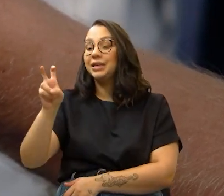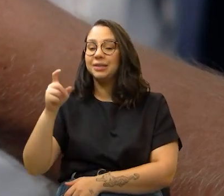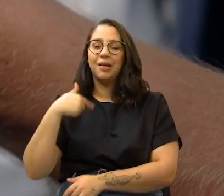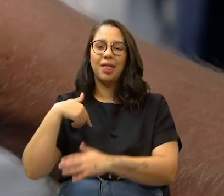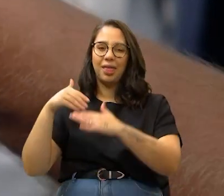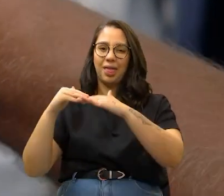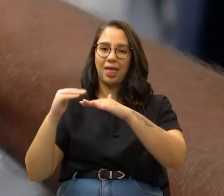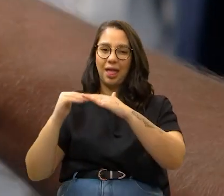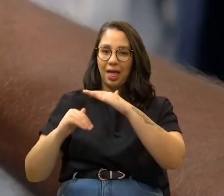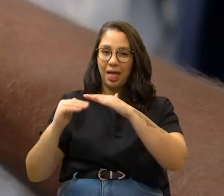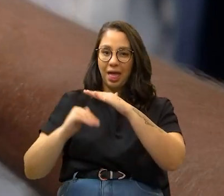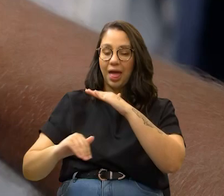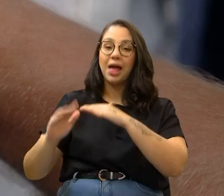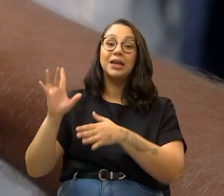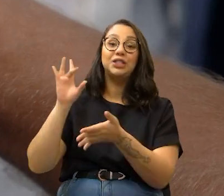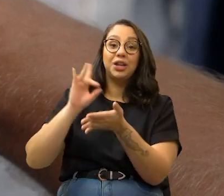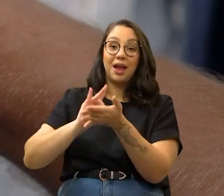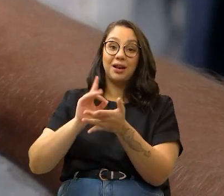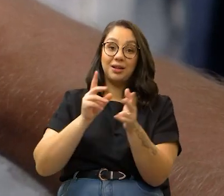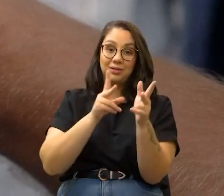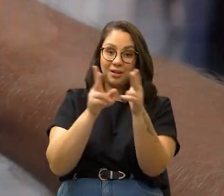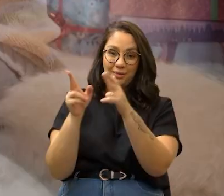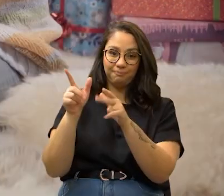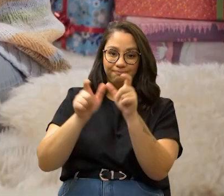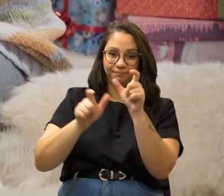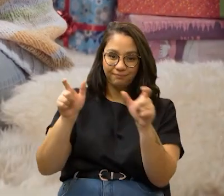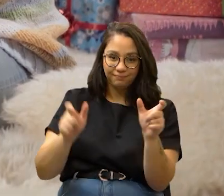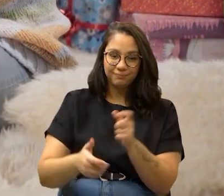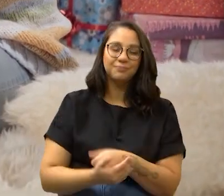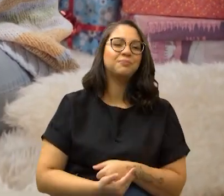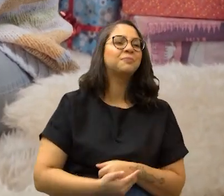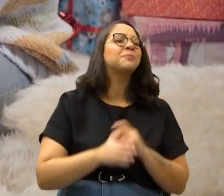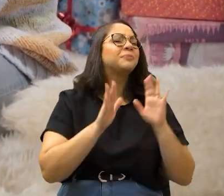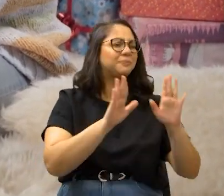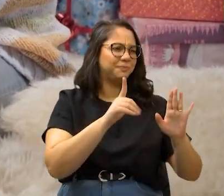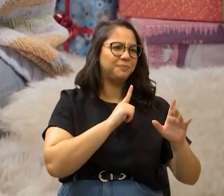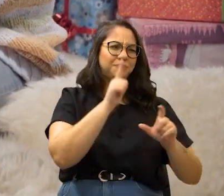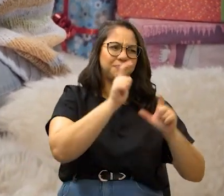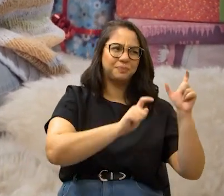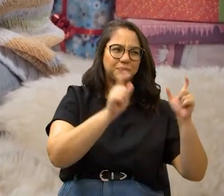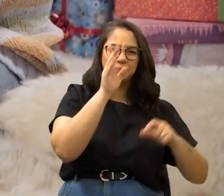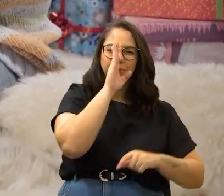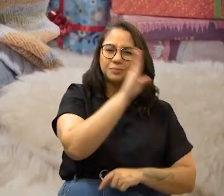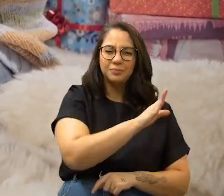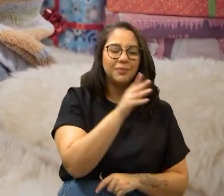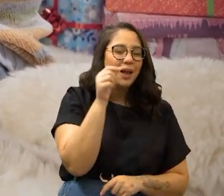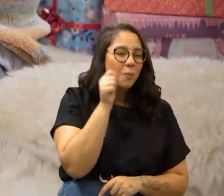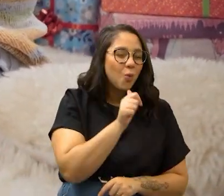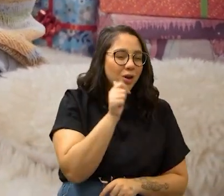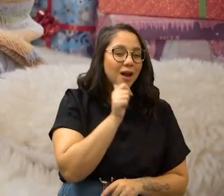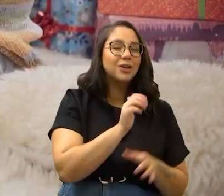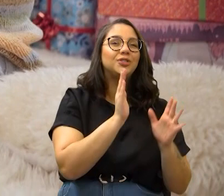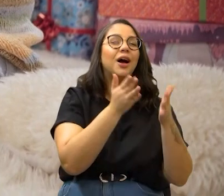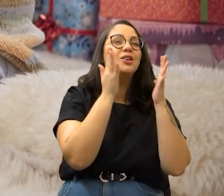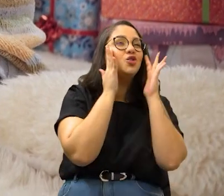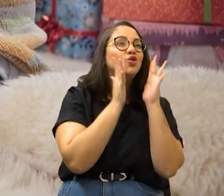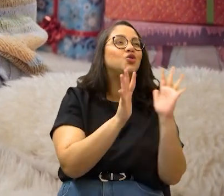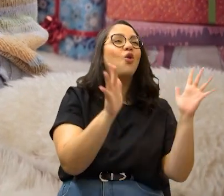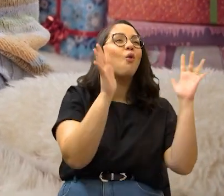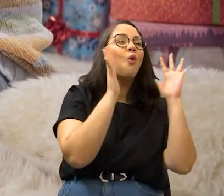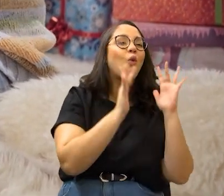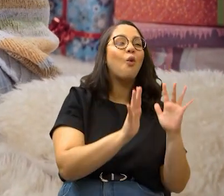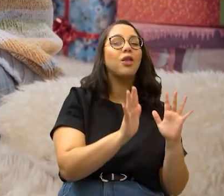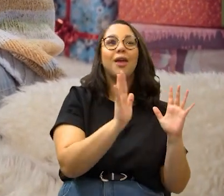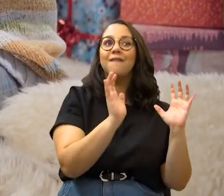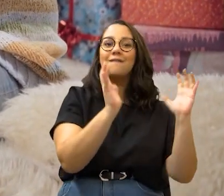jogando um número mais abaixo aqui para tentar ser um pouco mais realista. Mas tem gente que, principalmente as mulheres, né, tem esse sonho